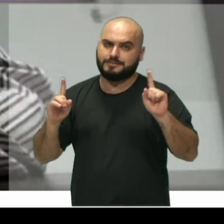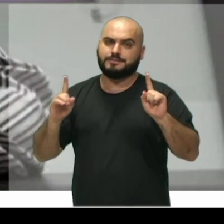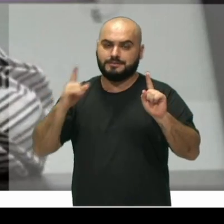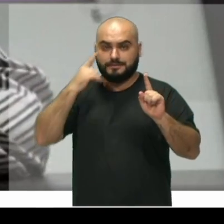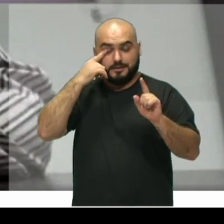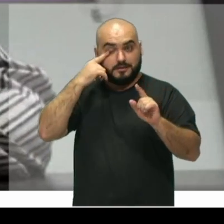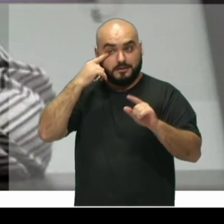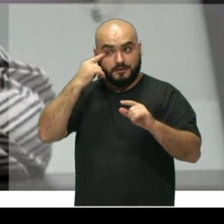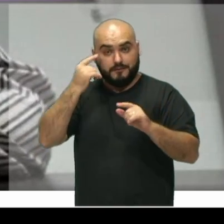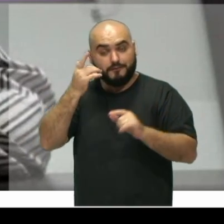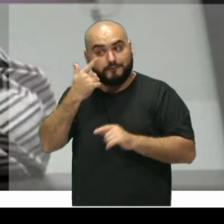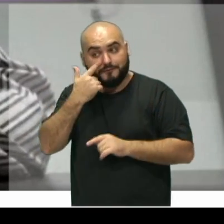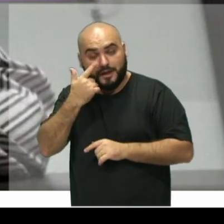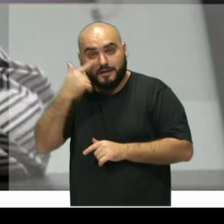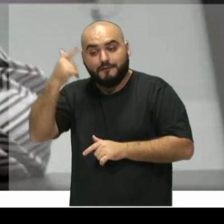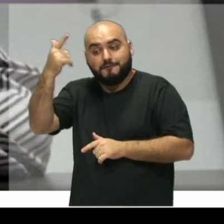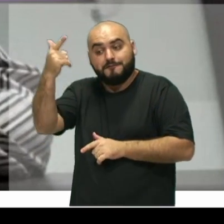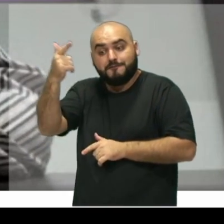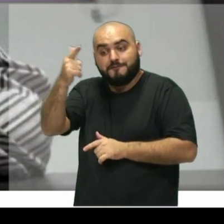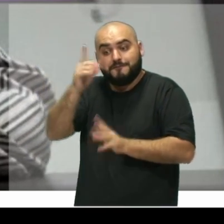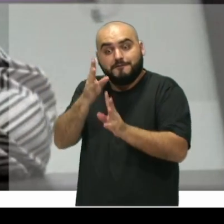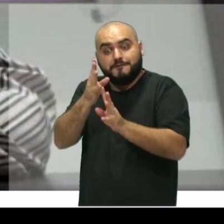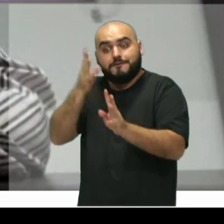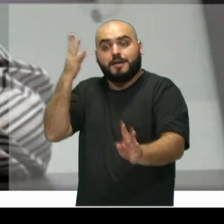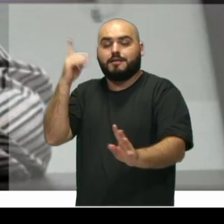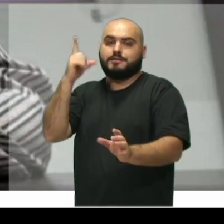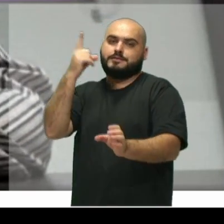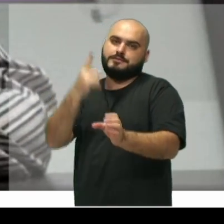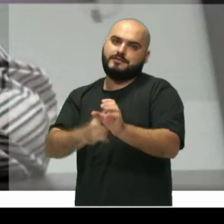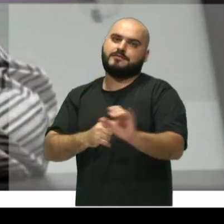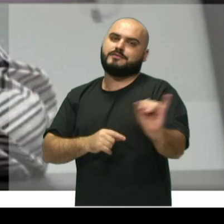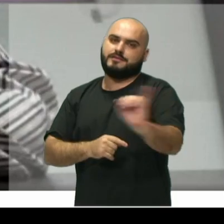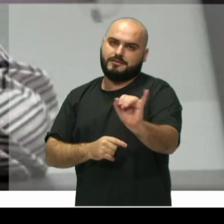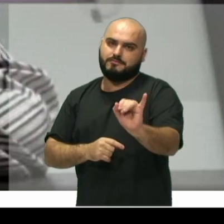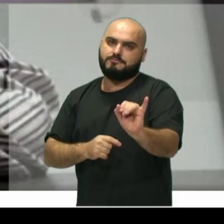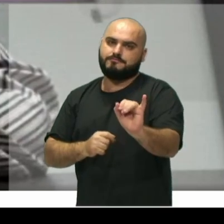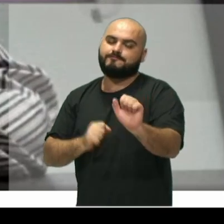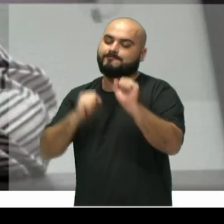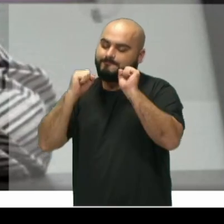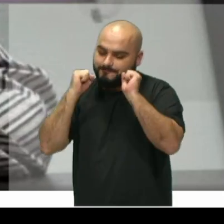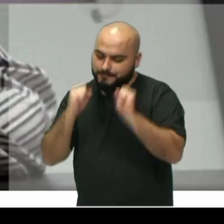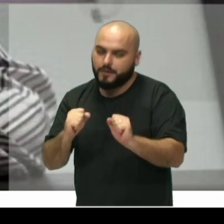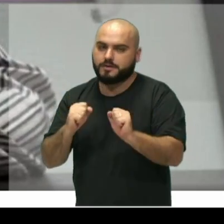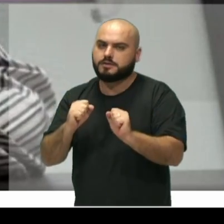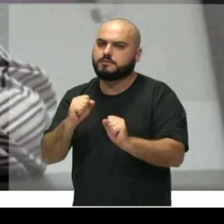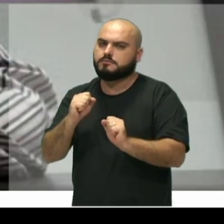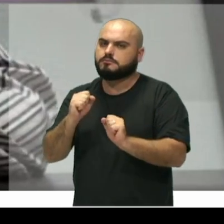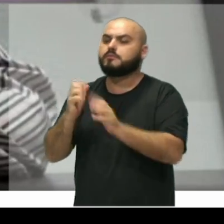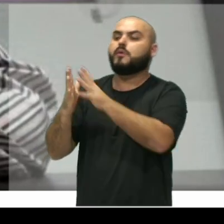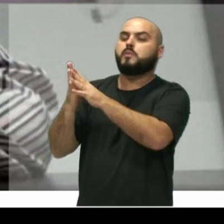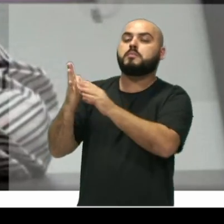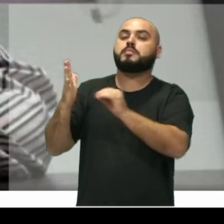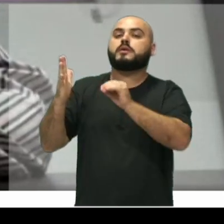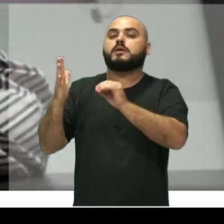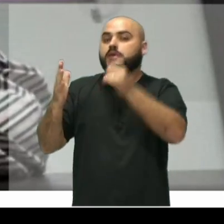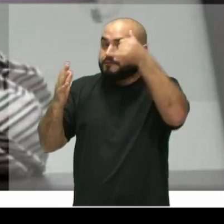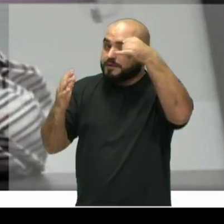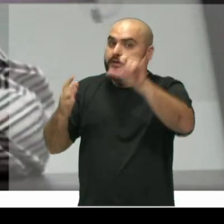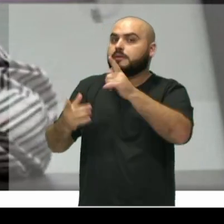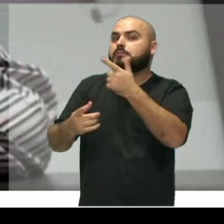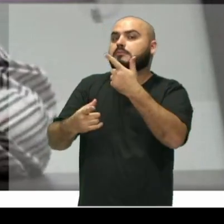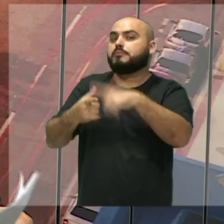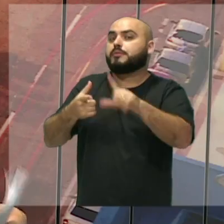as filas que se instalaram na cidade. Então, poderia e deveria, e acredito que isso pode ser, deve servir de exemplo para que a gente não ocorra mais nesses